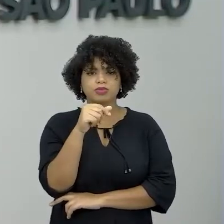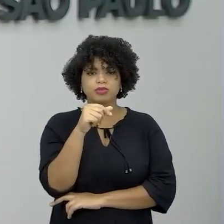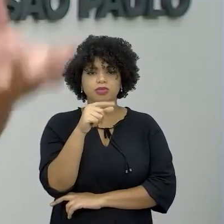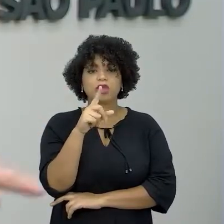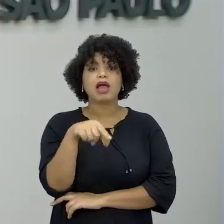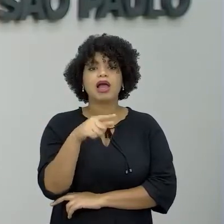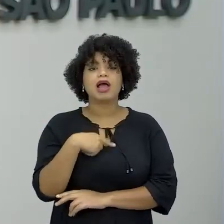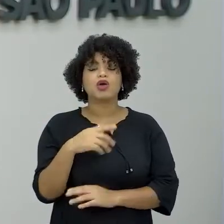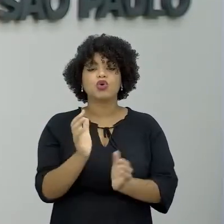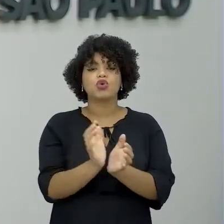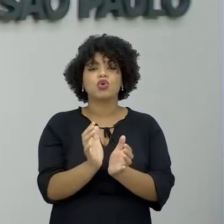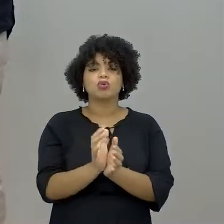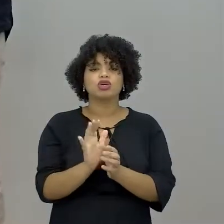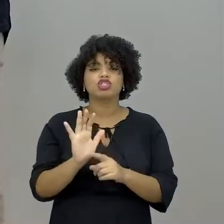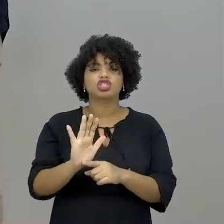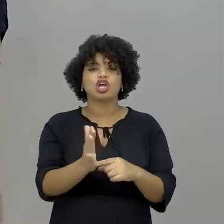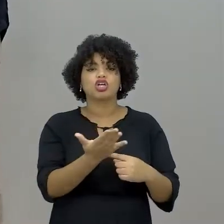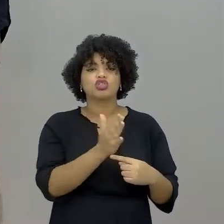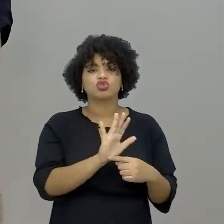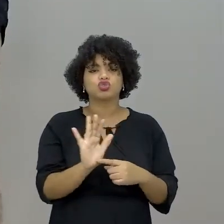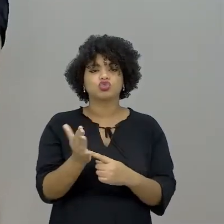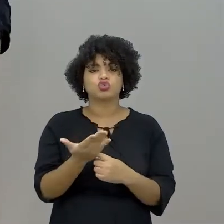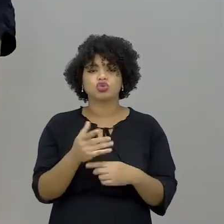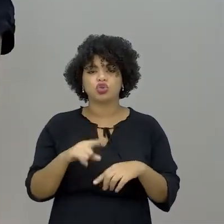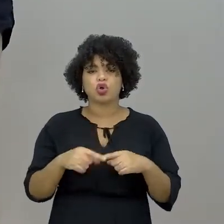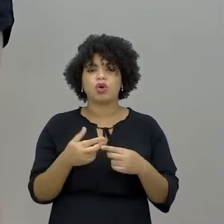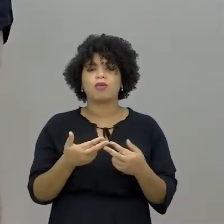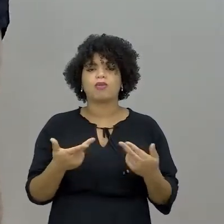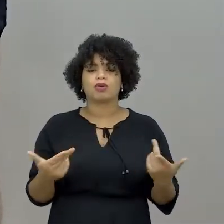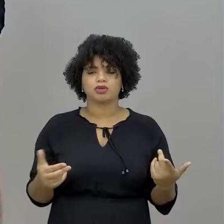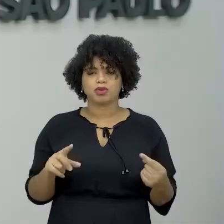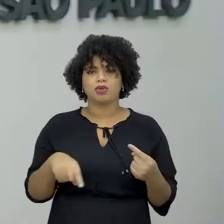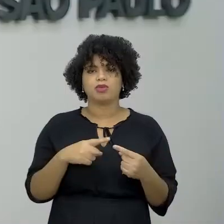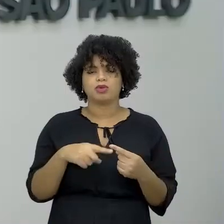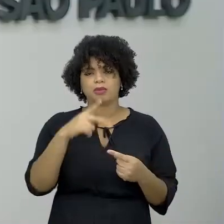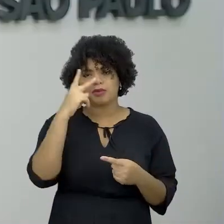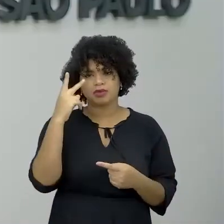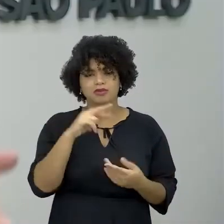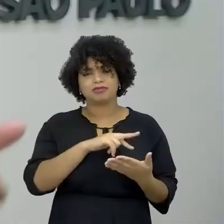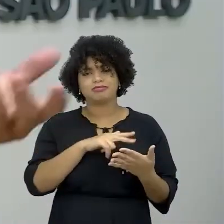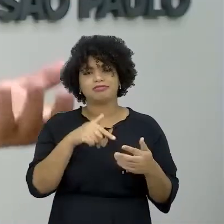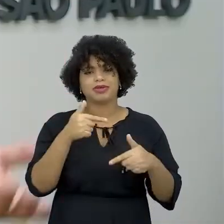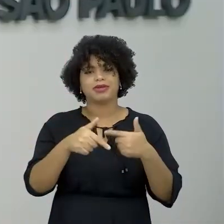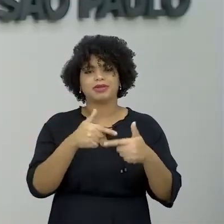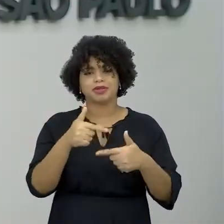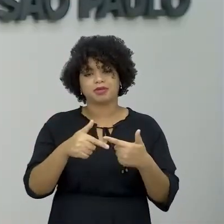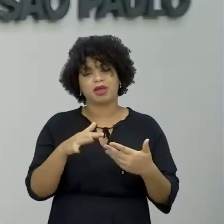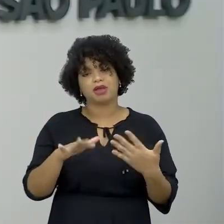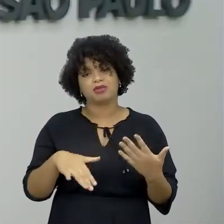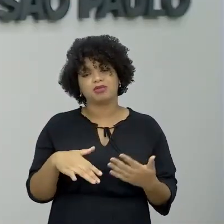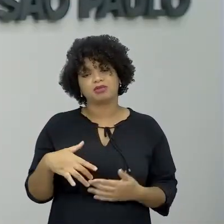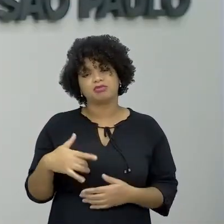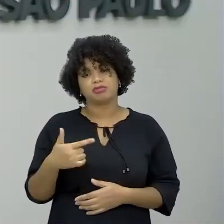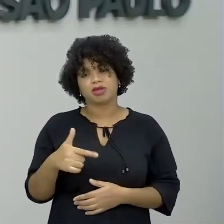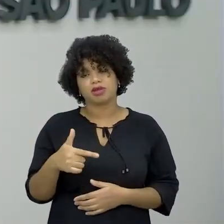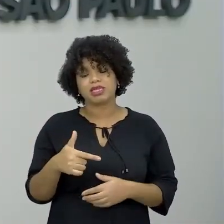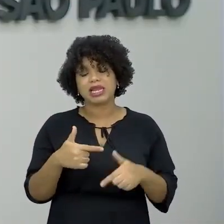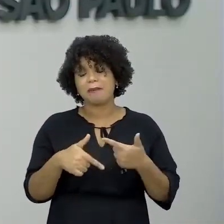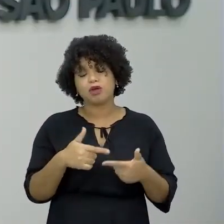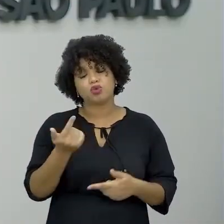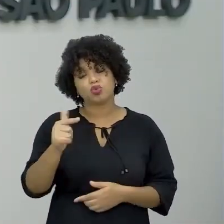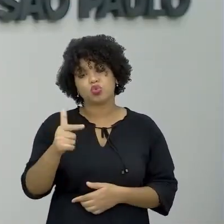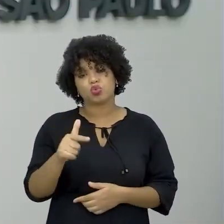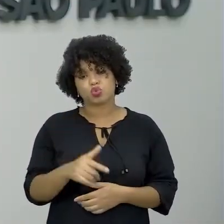uma cooperativa, por exemplo, através de um produto, para gerar emprego para pessoas que estão em situação de carência. E a gente também